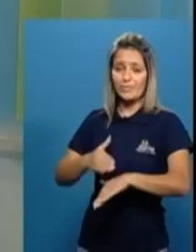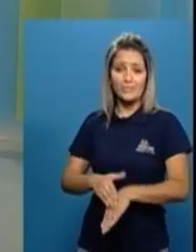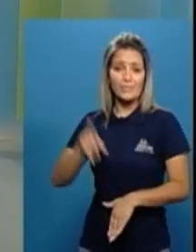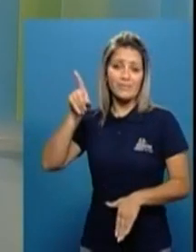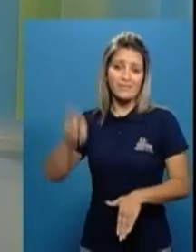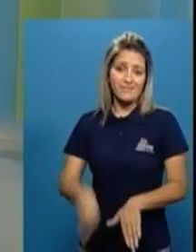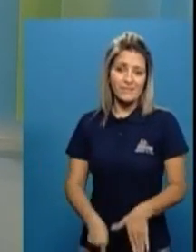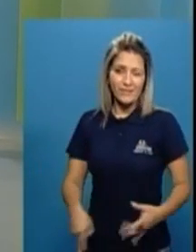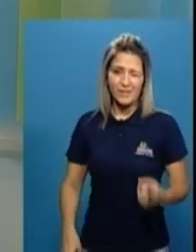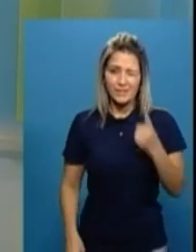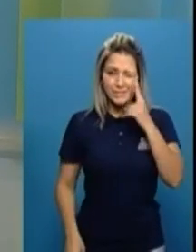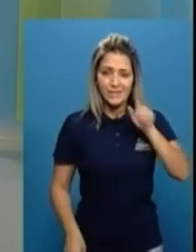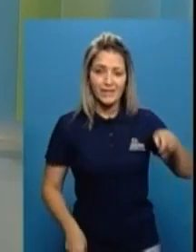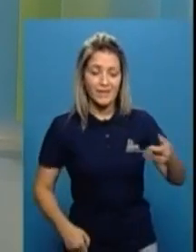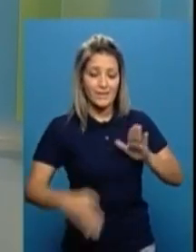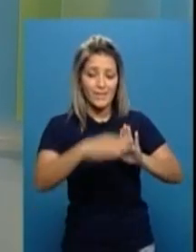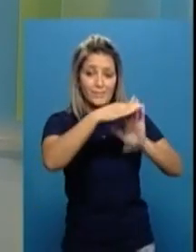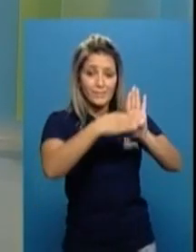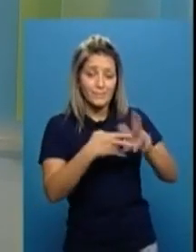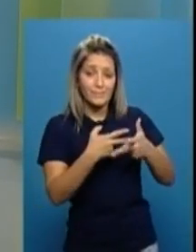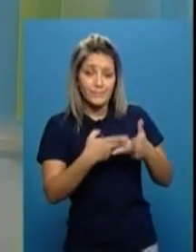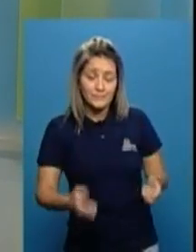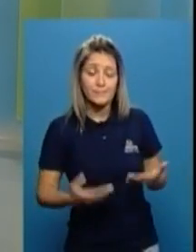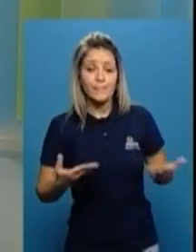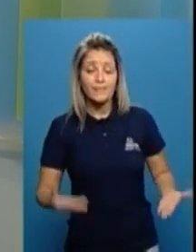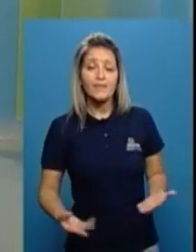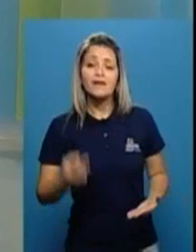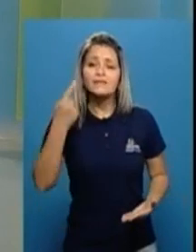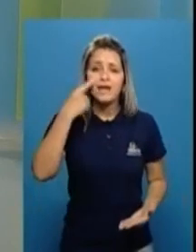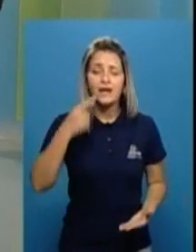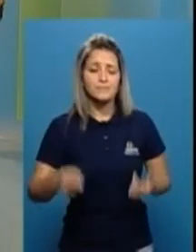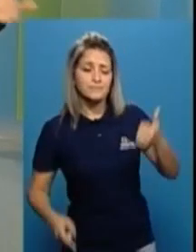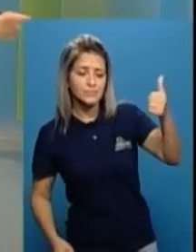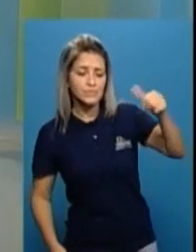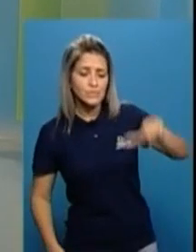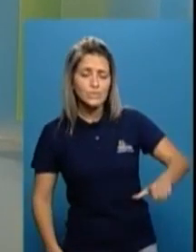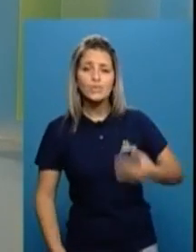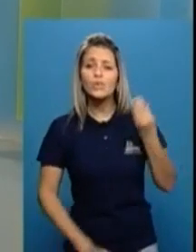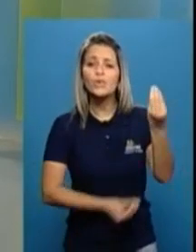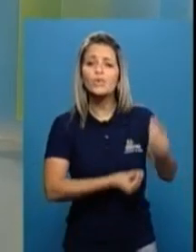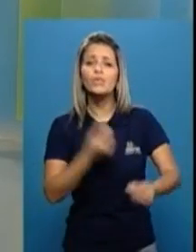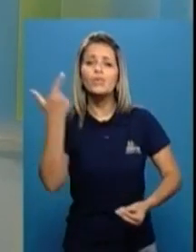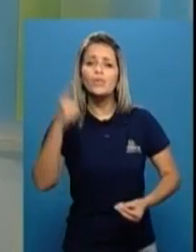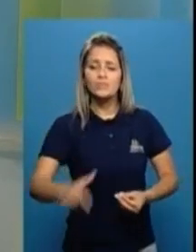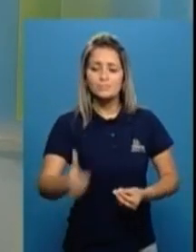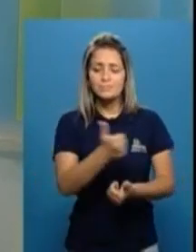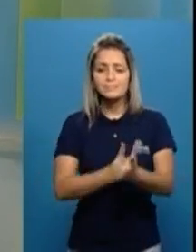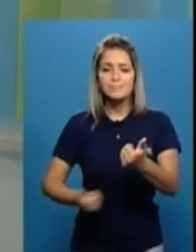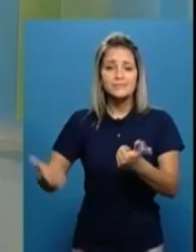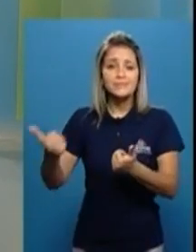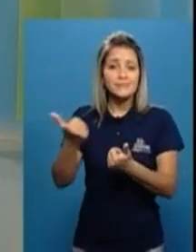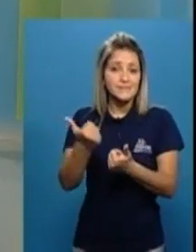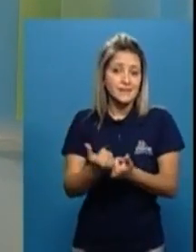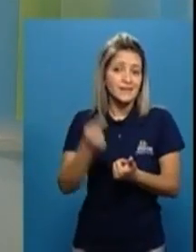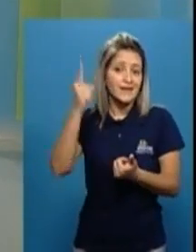elevados nesse tipo de sistema. E para compensar essas diferenças aí do processamento entre uma máquina e outra.